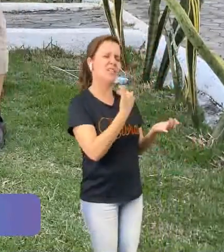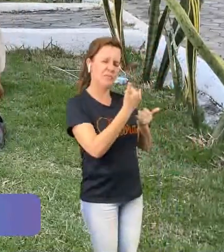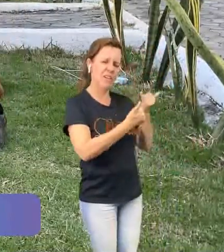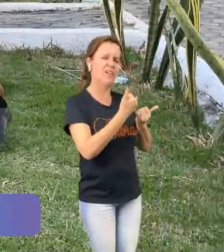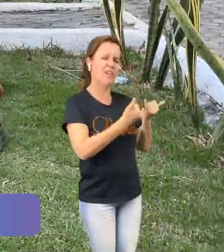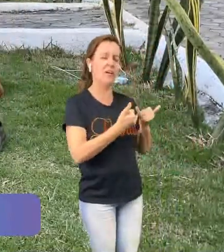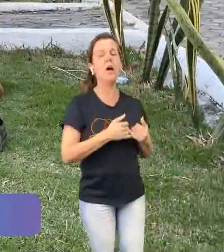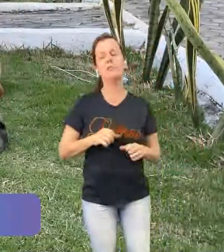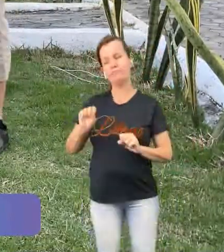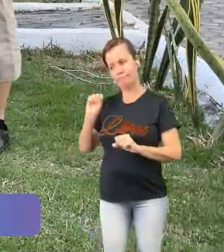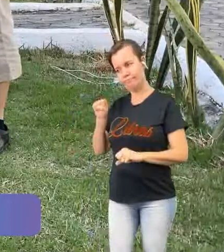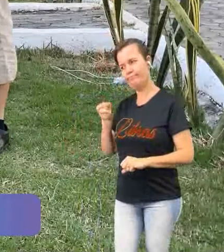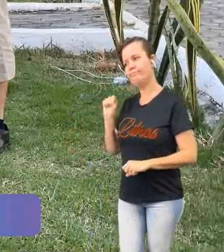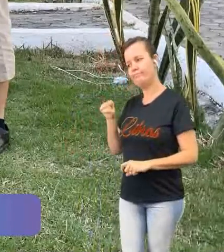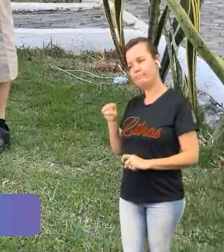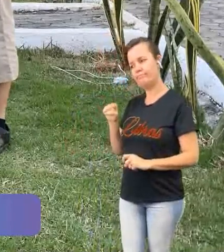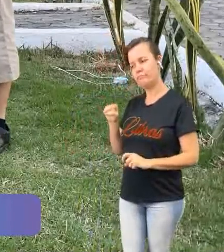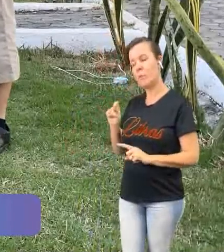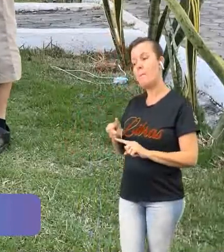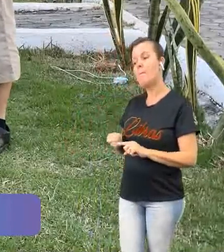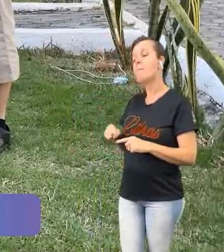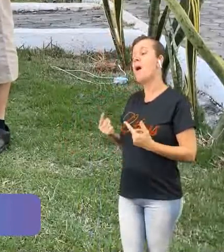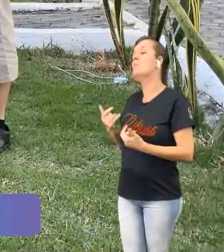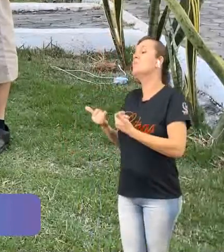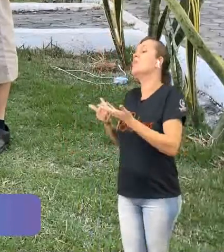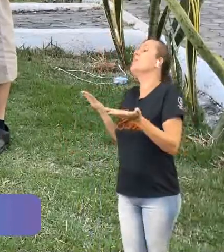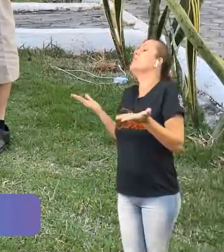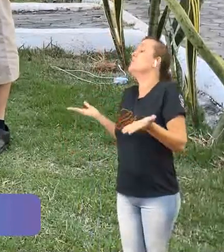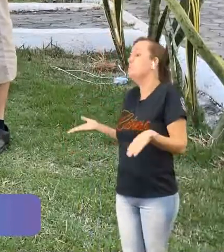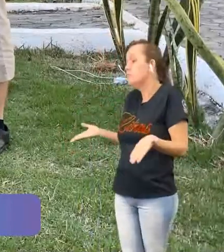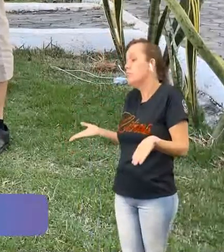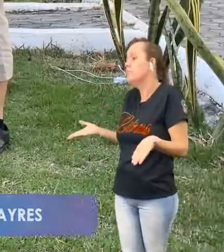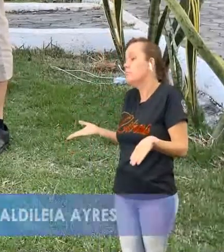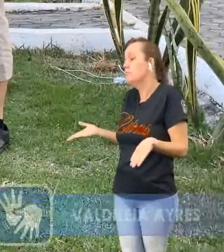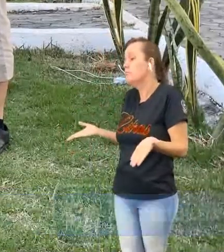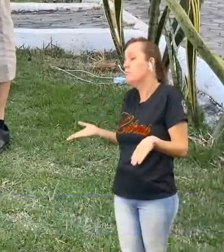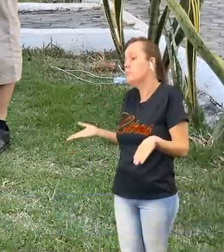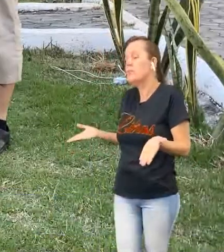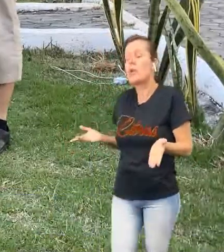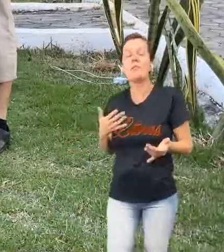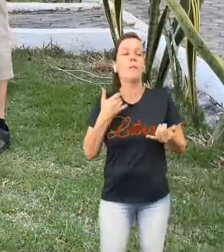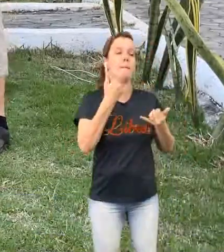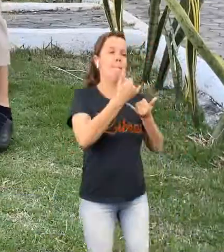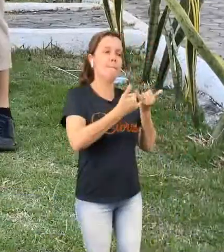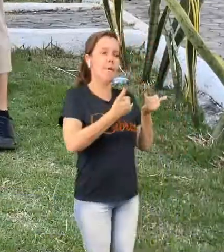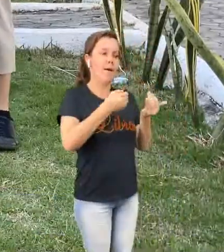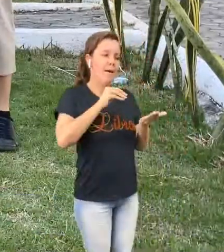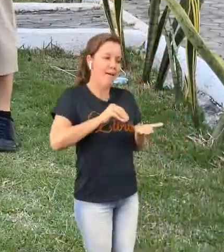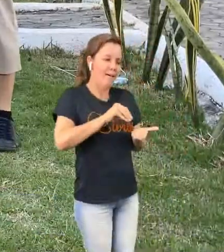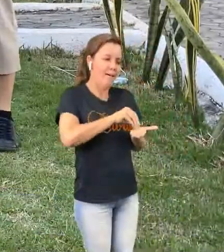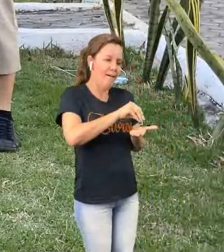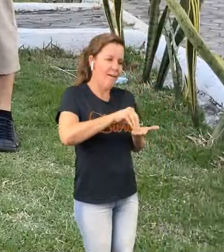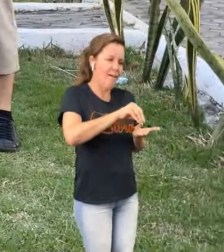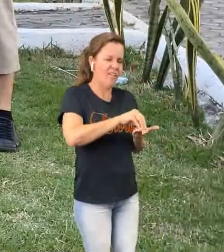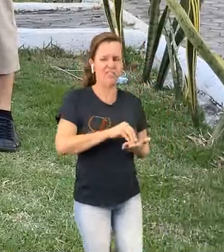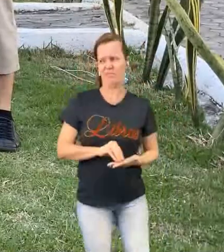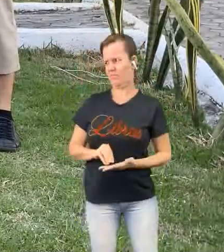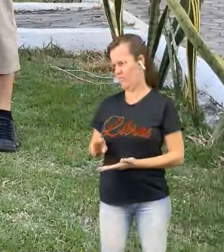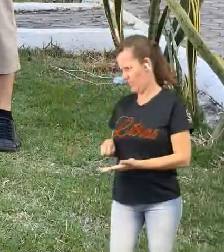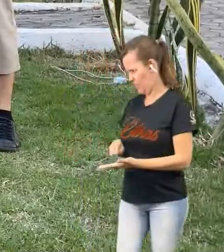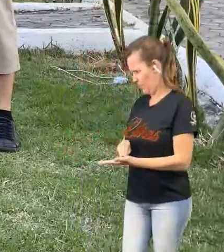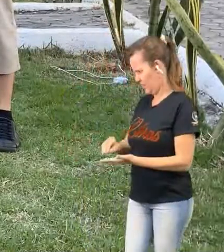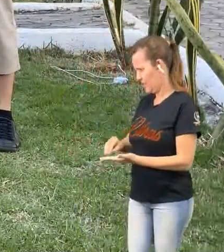vamos brincar, vamos brincar. Vamos, sim. Mas de que nós vamos brincar? Nós vamos brincar de trilha.